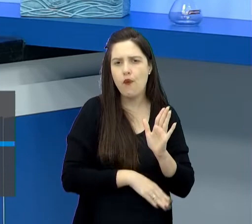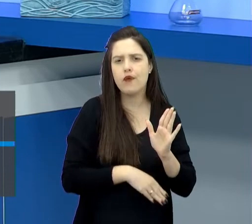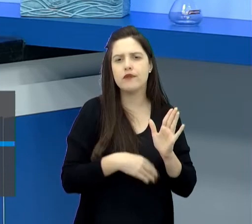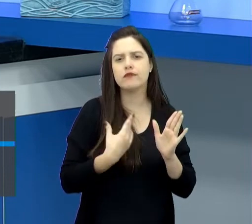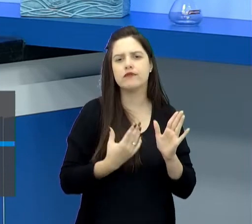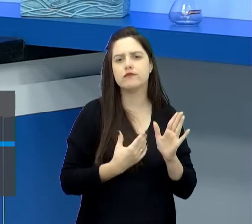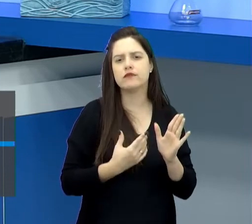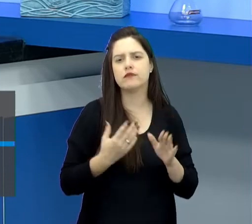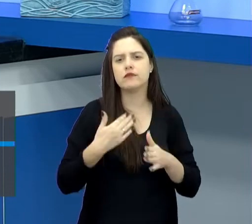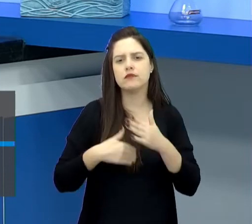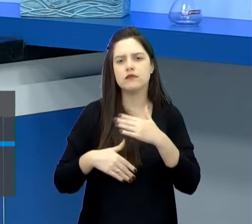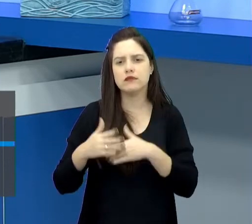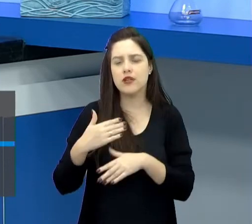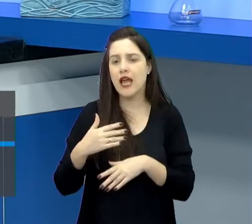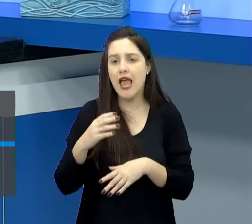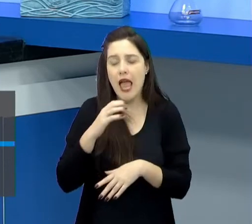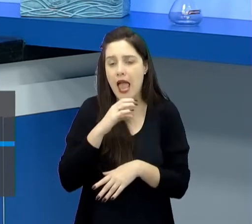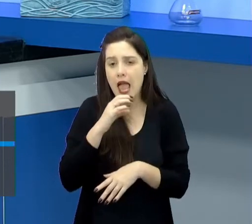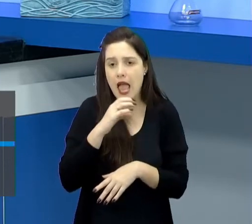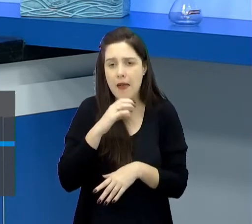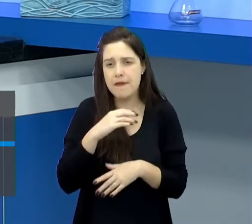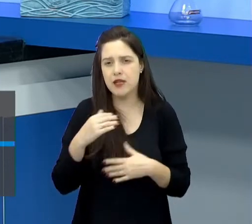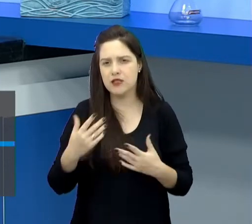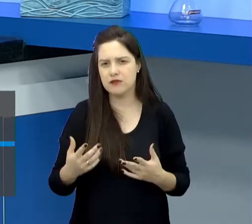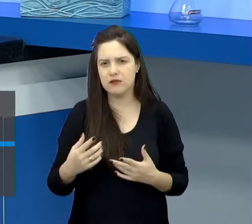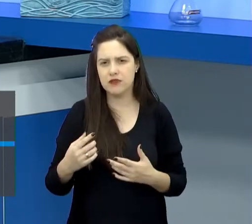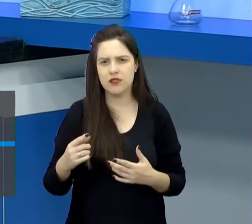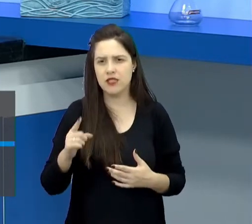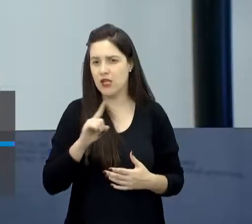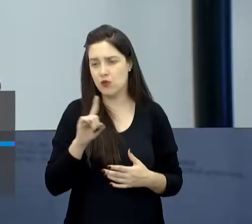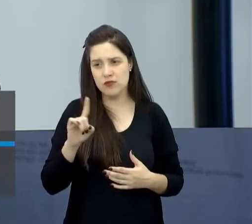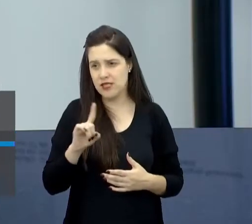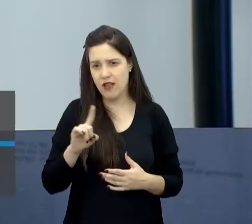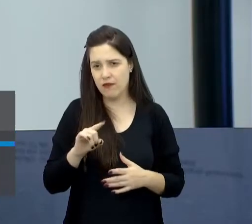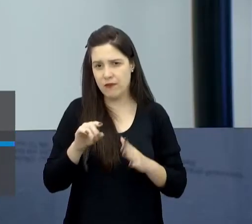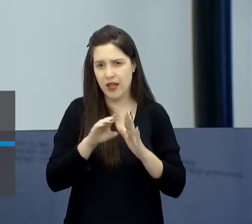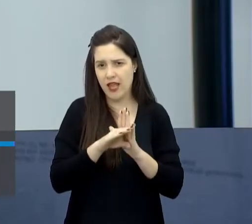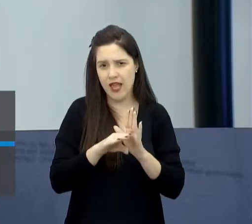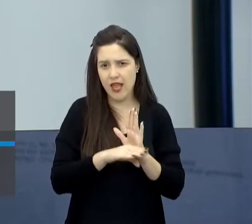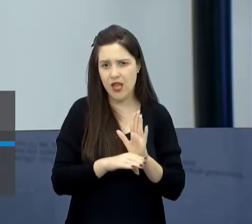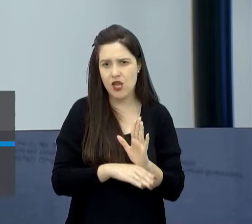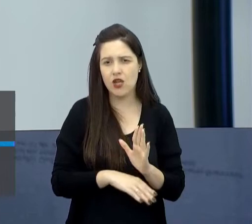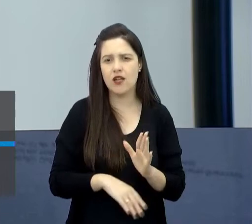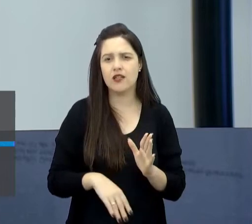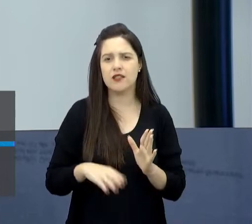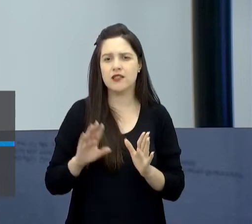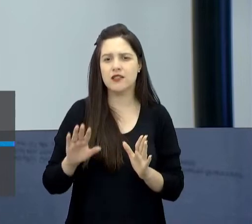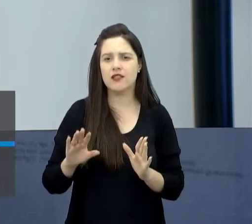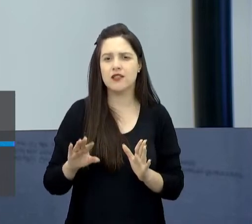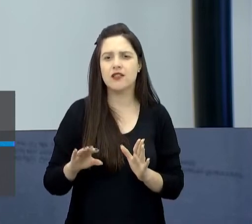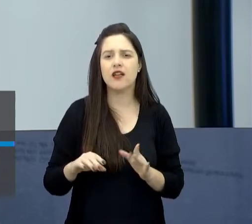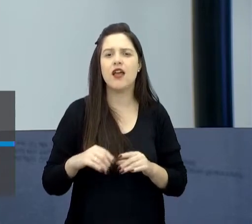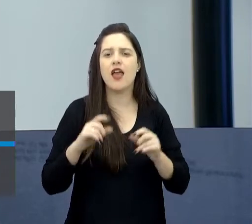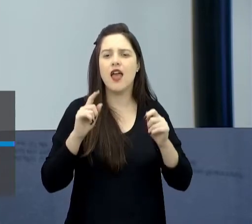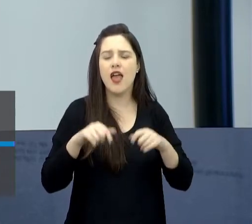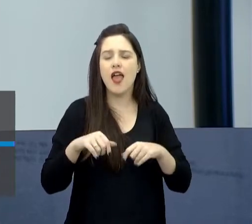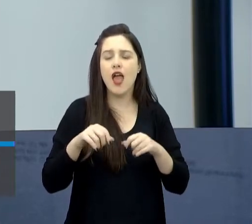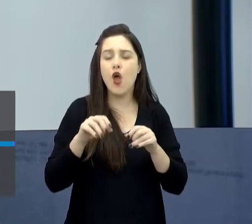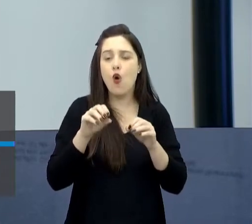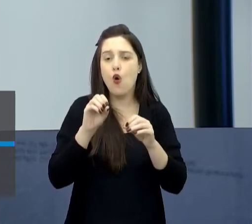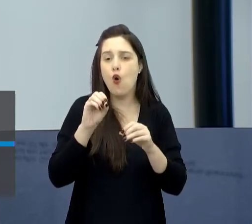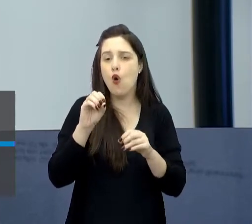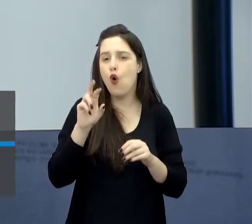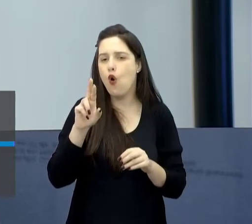não serve só para emergência, né? Exato. Aliás, ele não serve para emergência. Não é para emergência. Então, orçar, nós temos essa ideia, assim, orçar